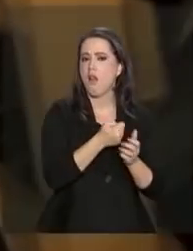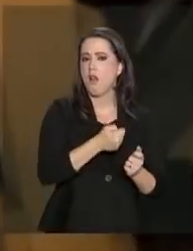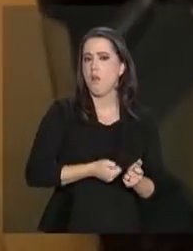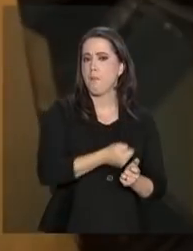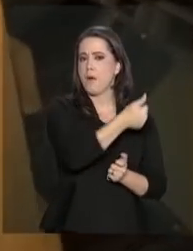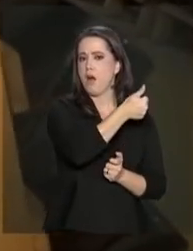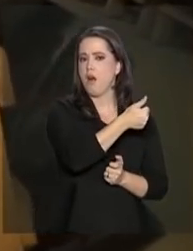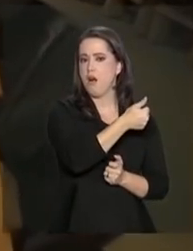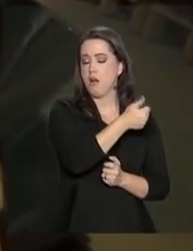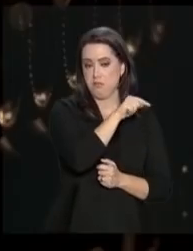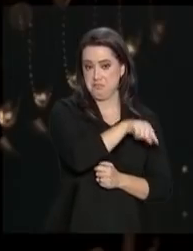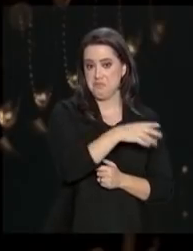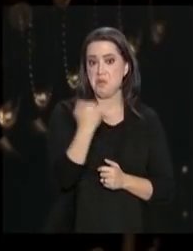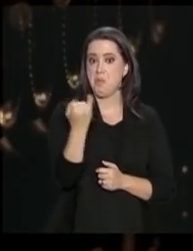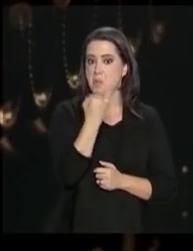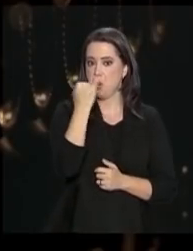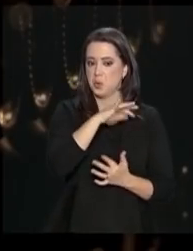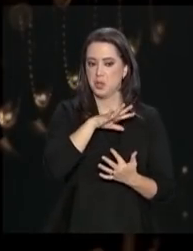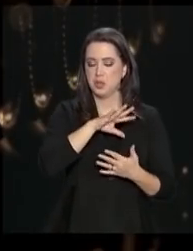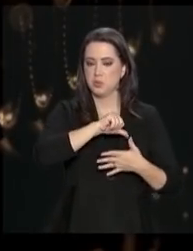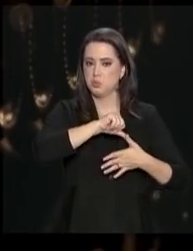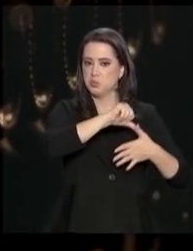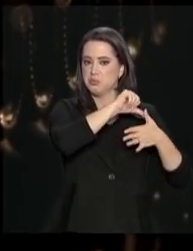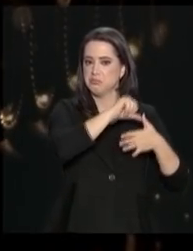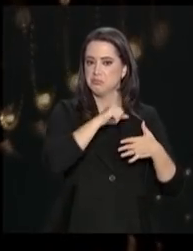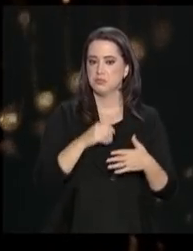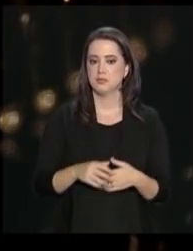como principal espumante do hemisfério sul